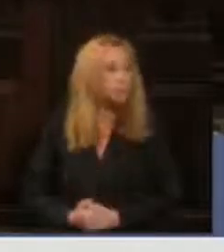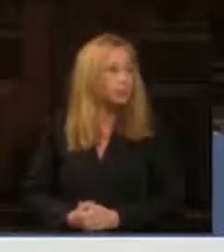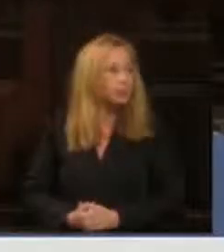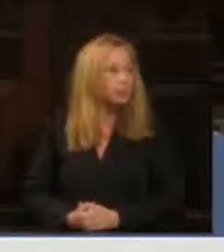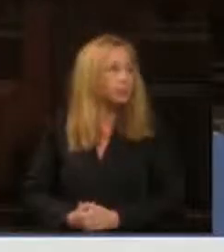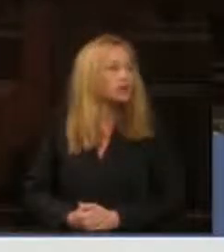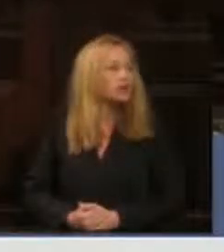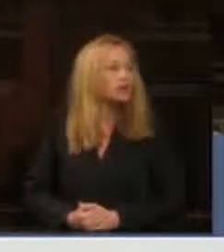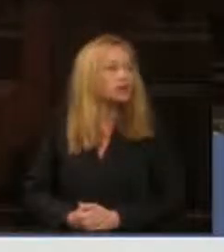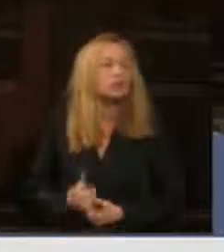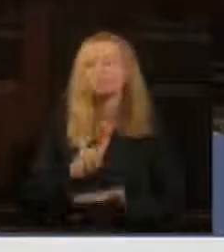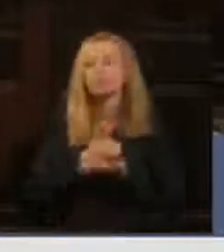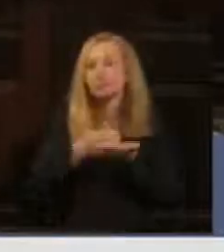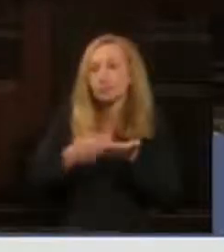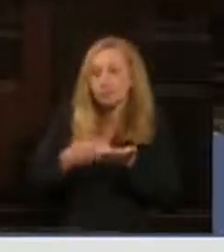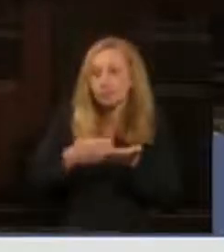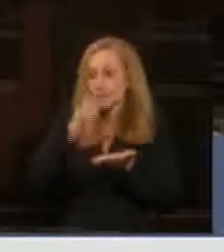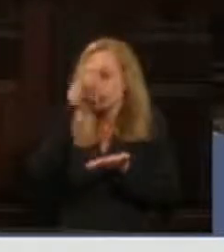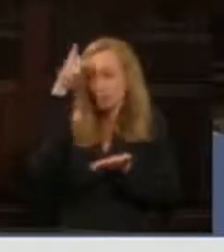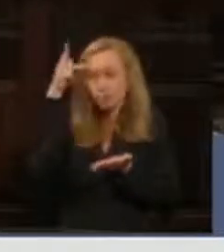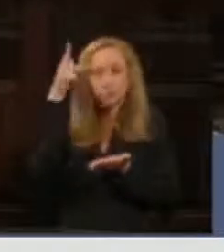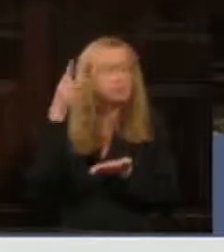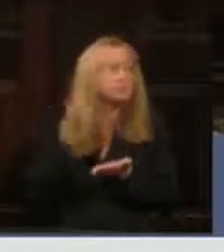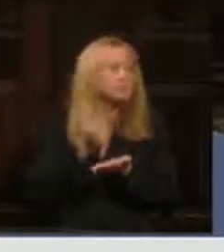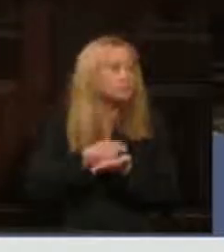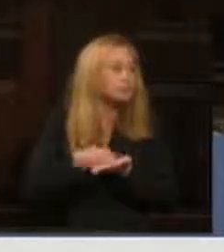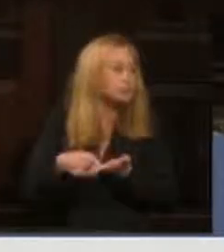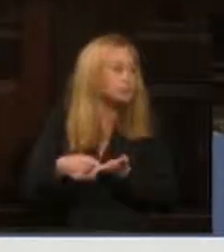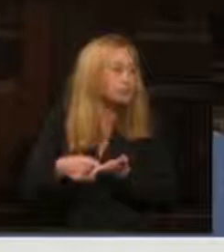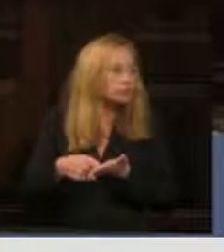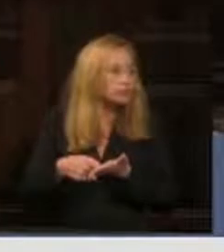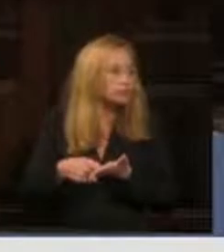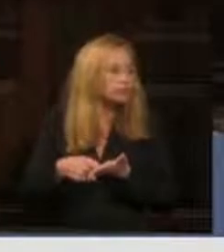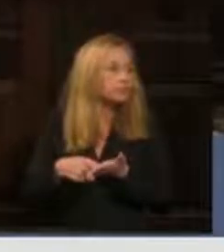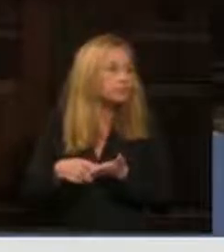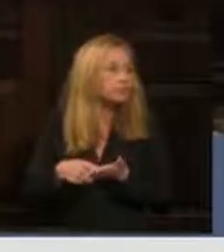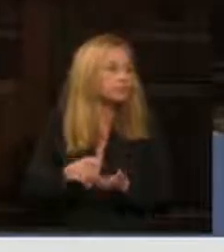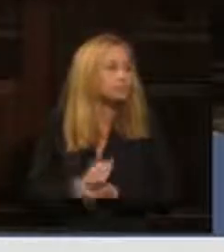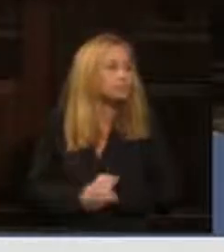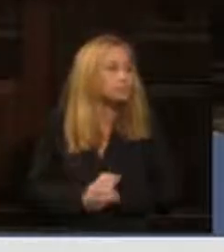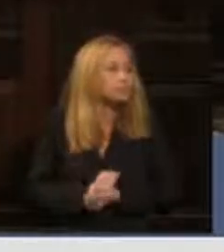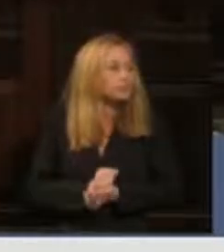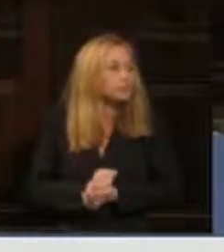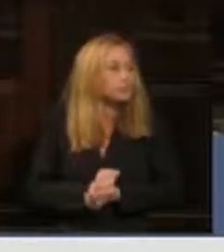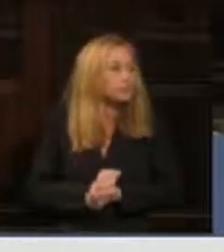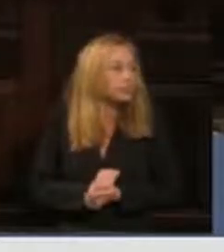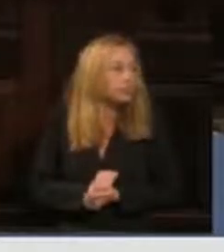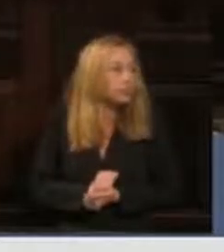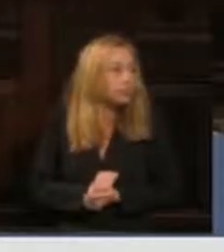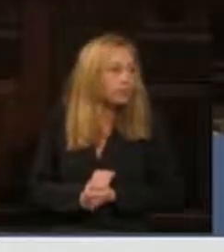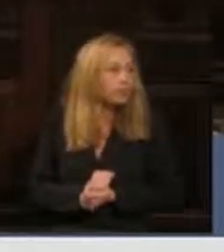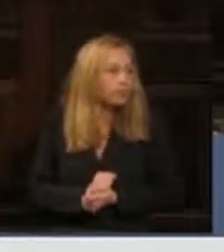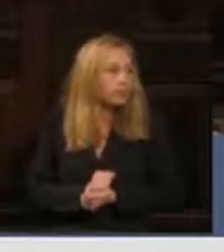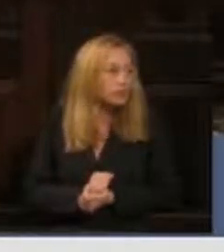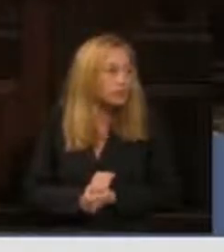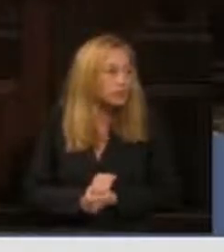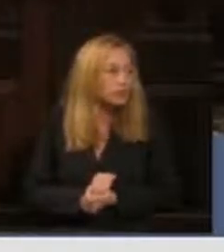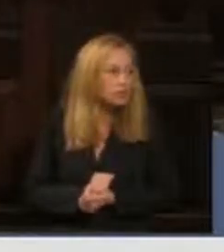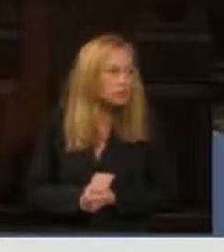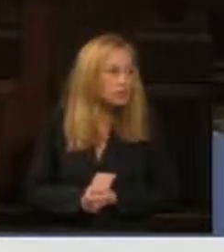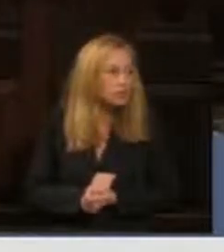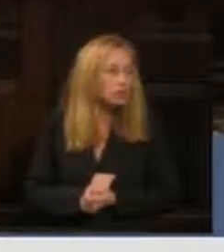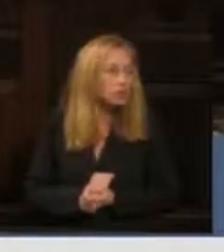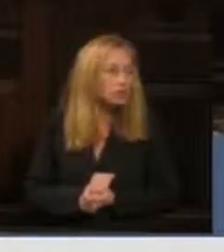Parte dos casos foram registrados em pessoas privadas de liberdade. O adoecimento nessas